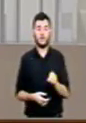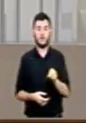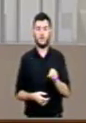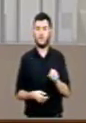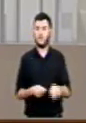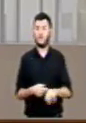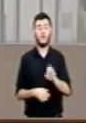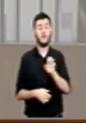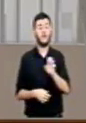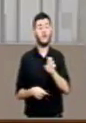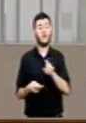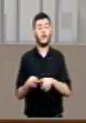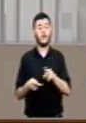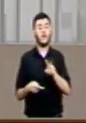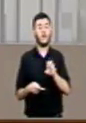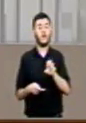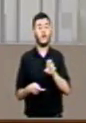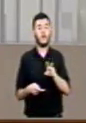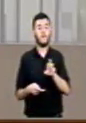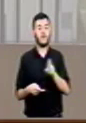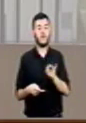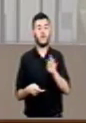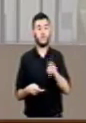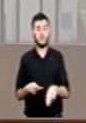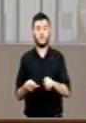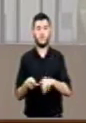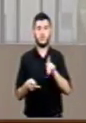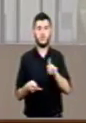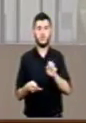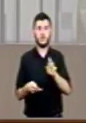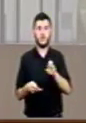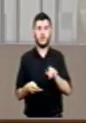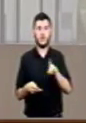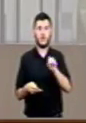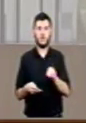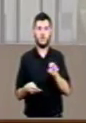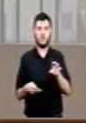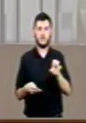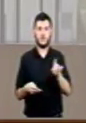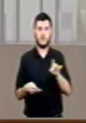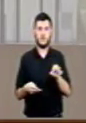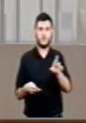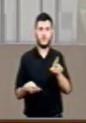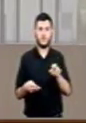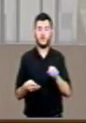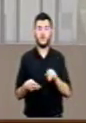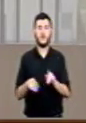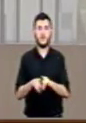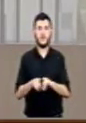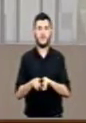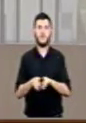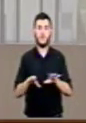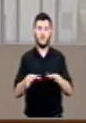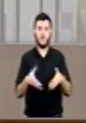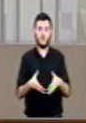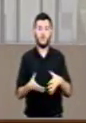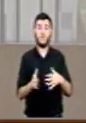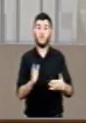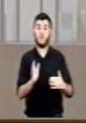Elias Ferreira Taborda, Geraldo César de Deus Oliveira e mesa do Senado